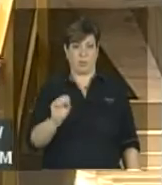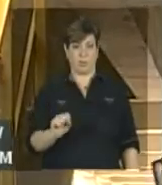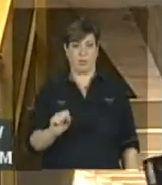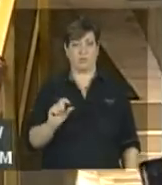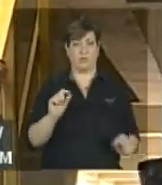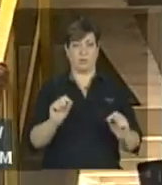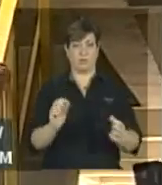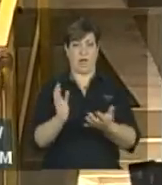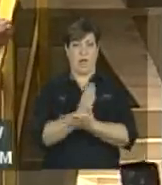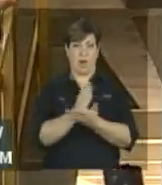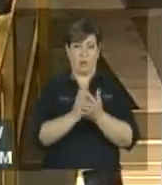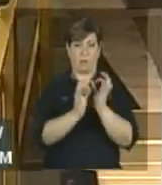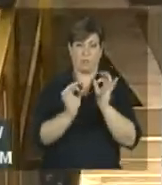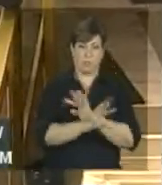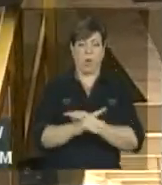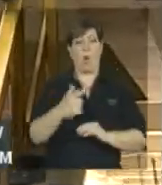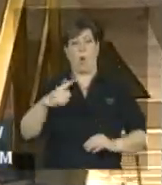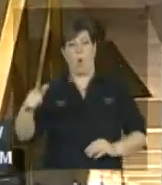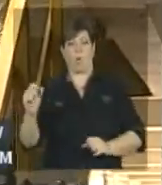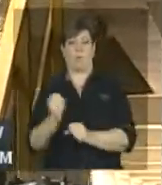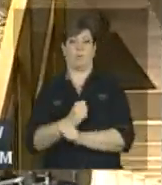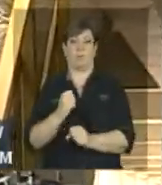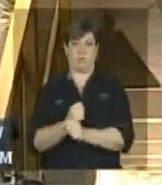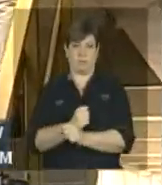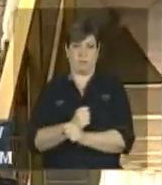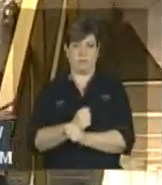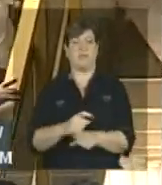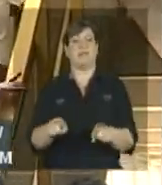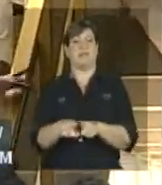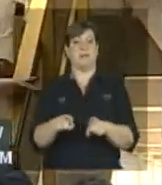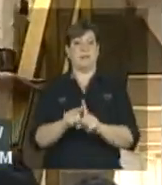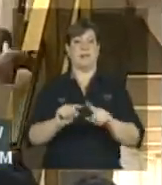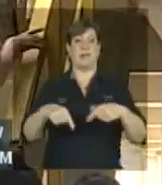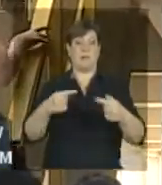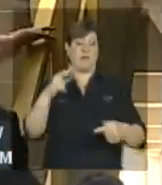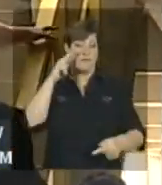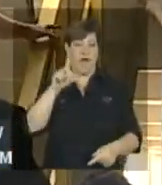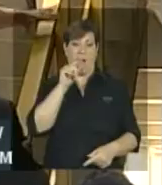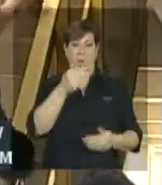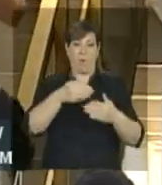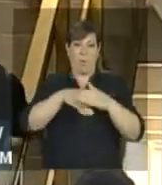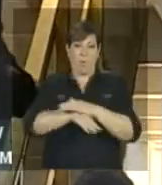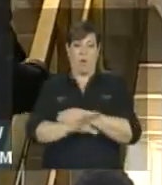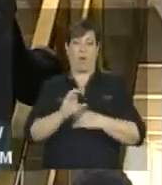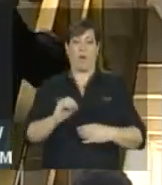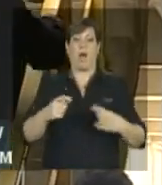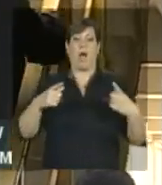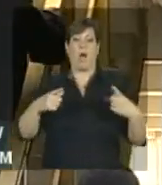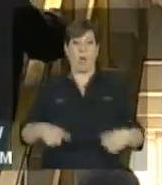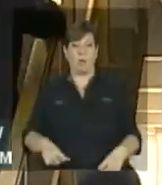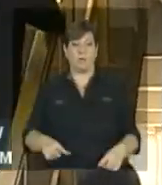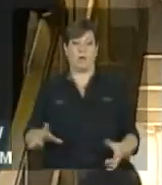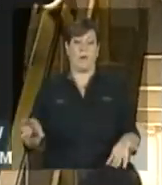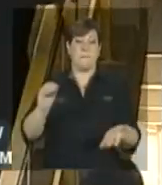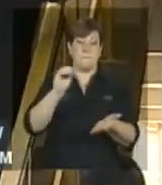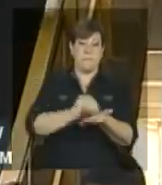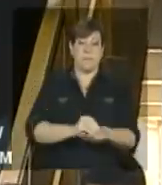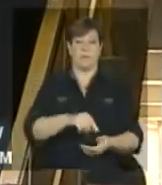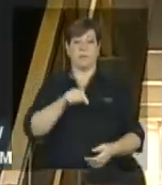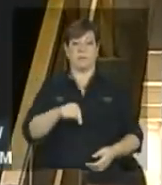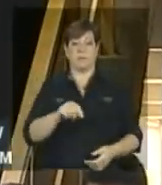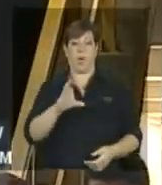prontos e outros em construção. Em seguida, também eles vão ver um reservatório de contato, que é o local onde se coloca